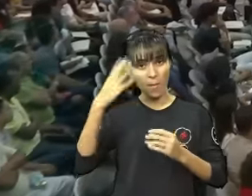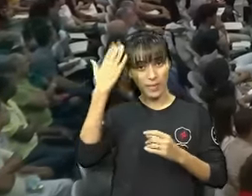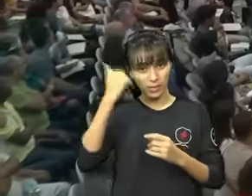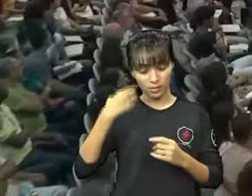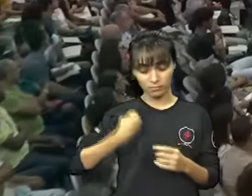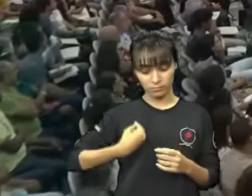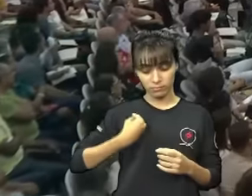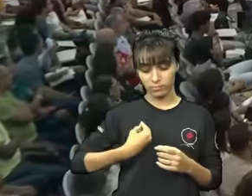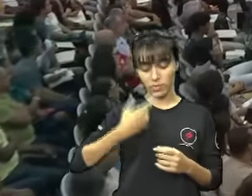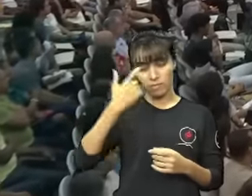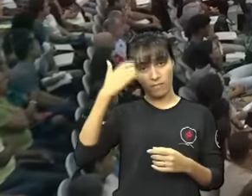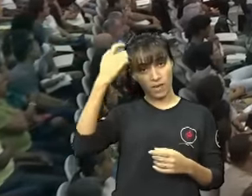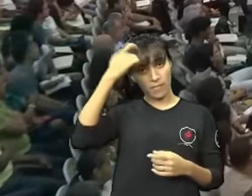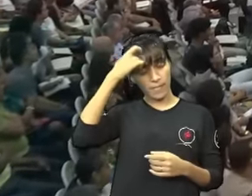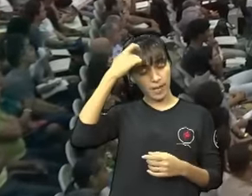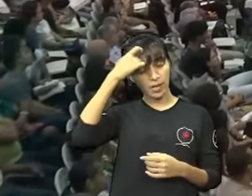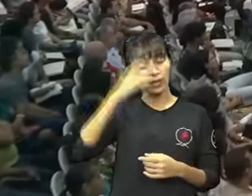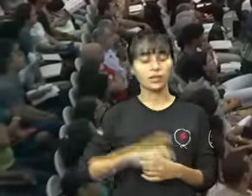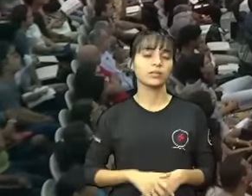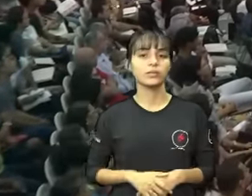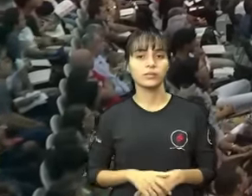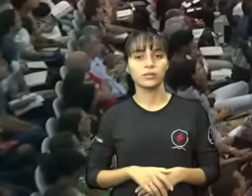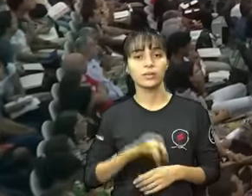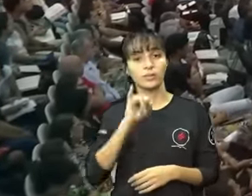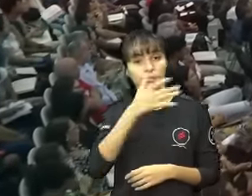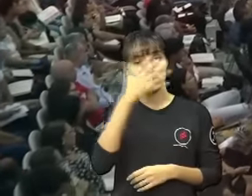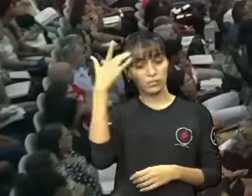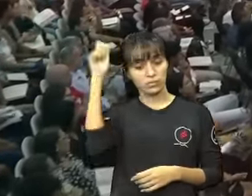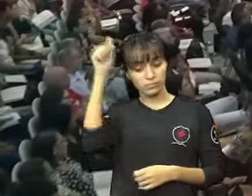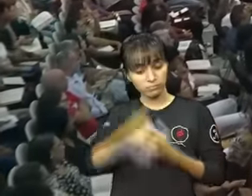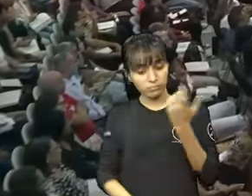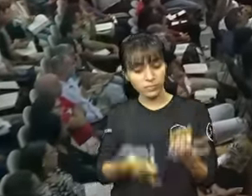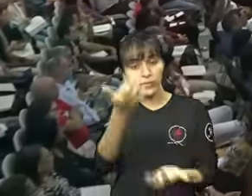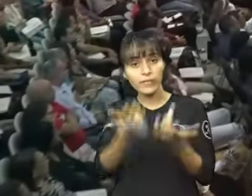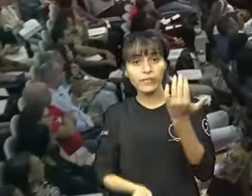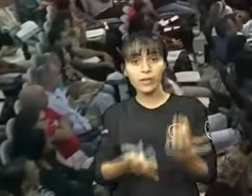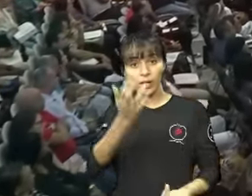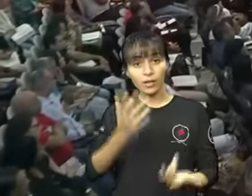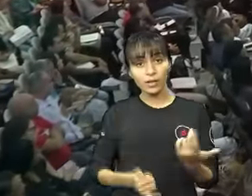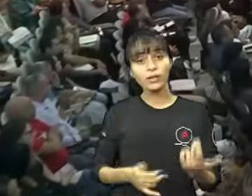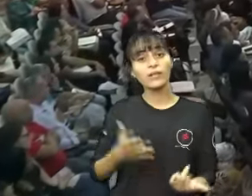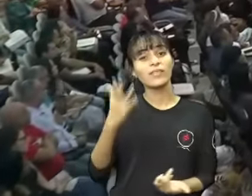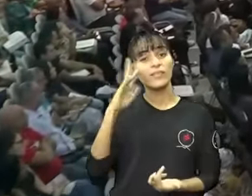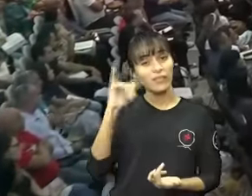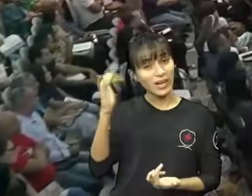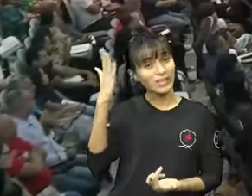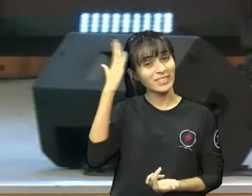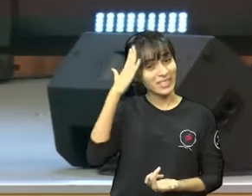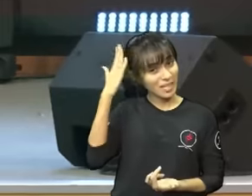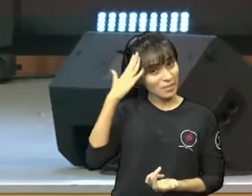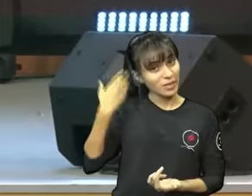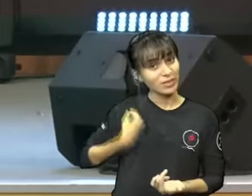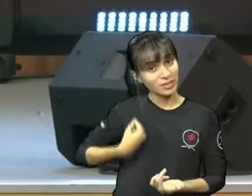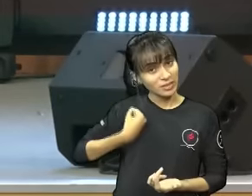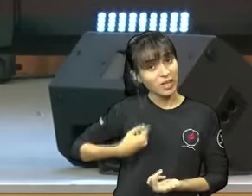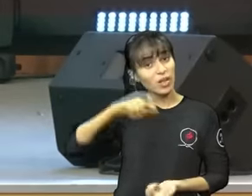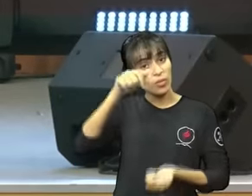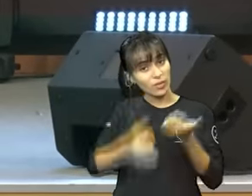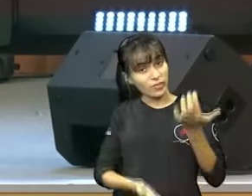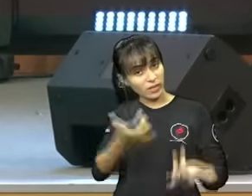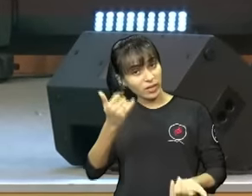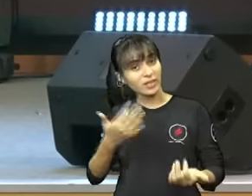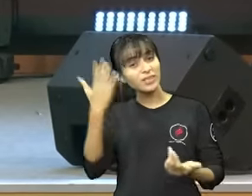através da tua mente Então quem foi lançado no inferno vai saber que tá no inferno faz